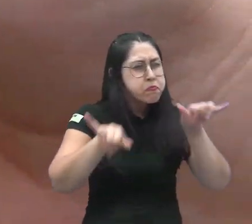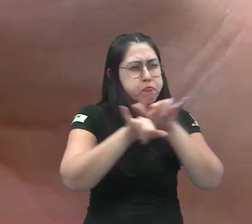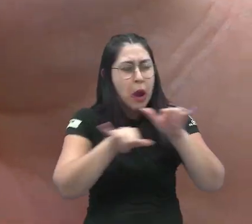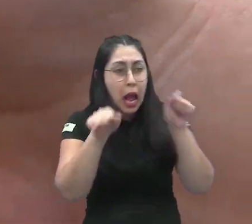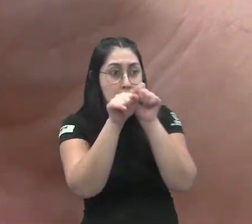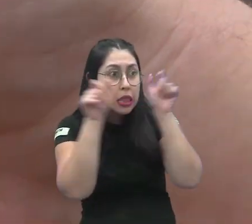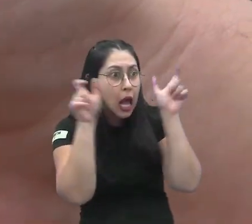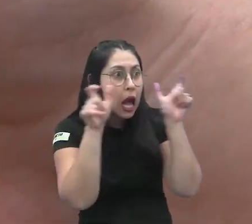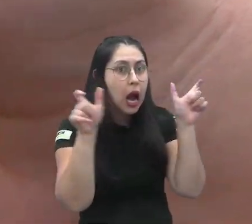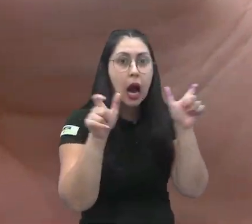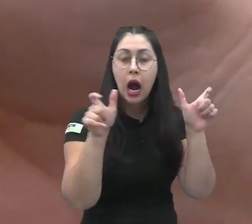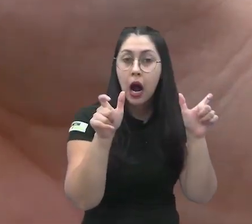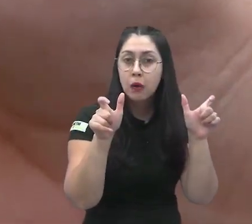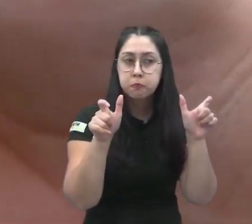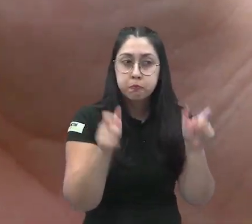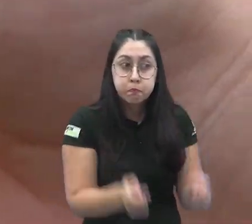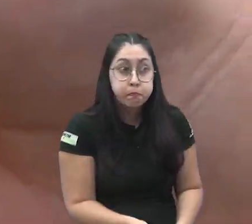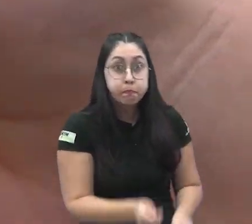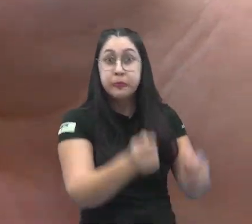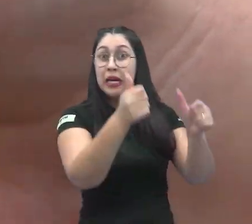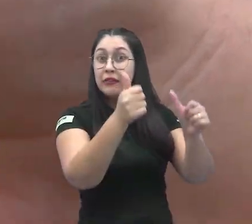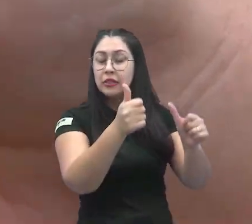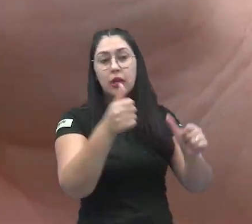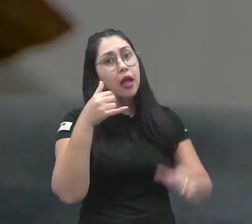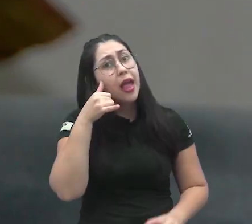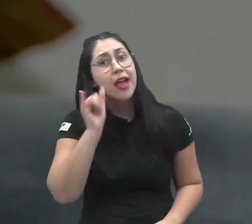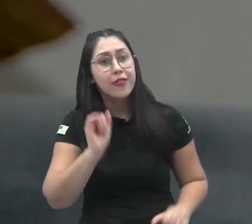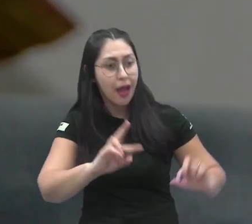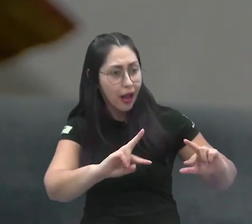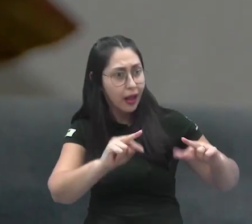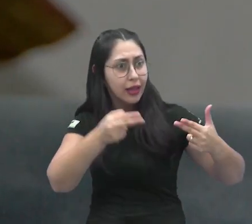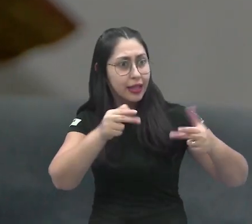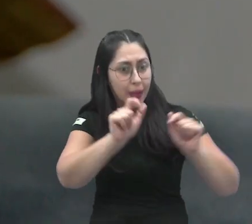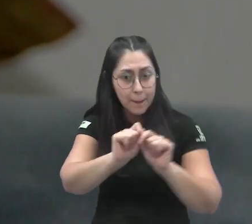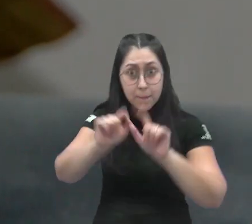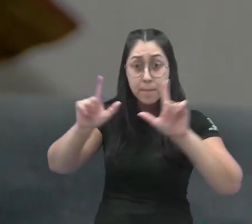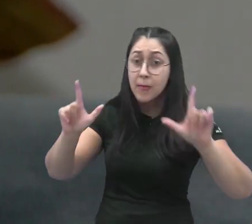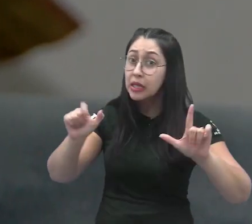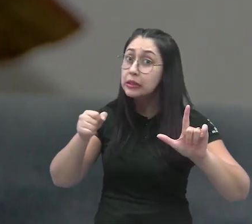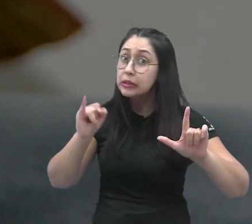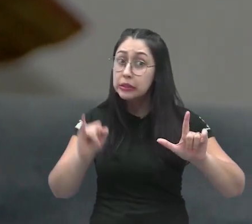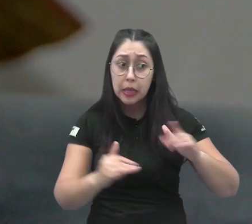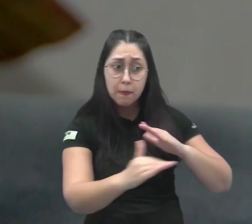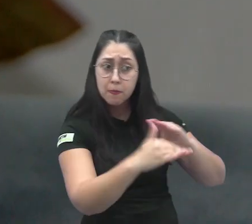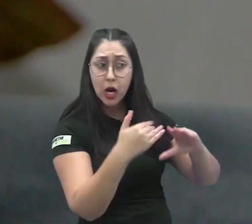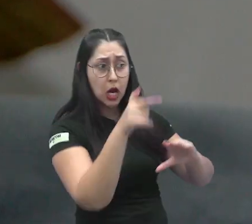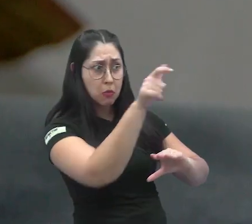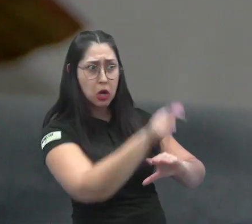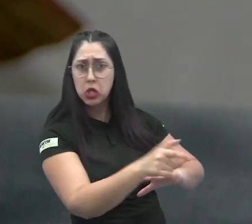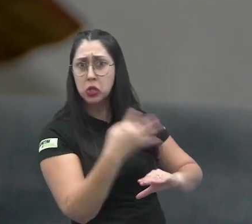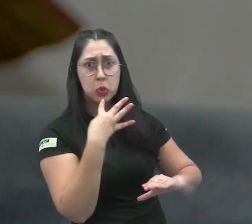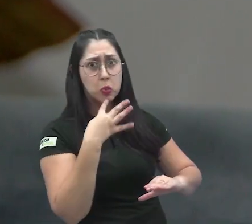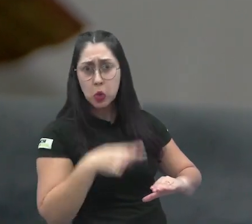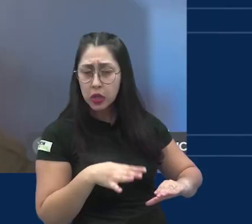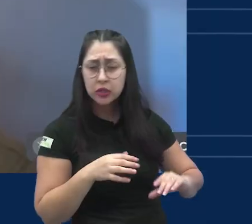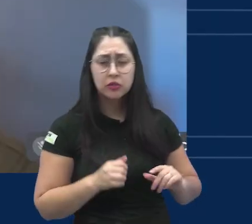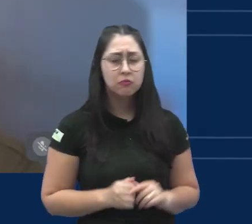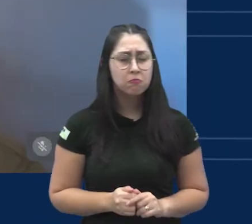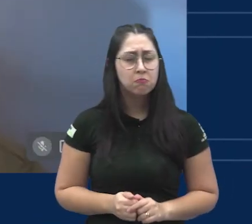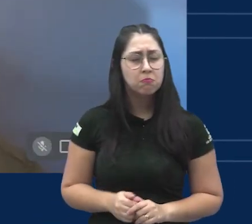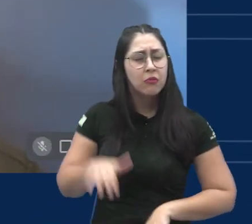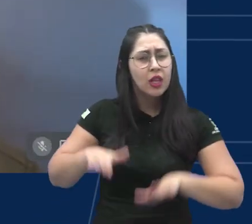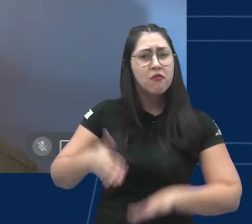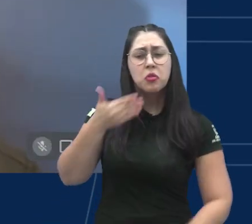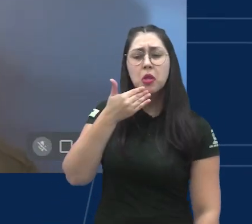com propagandas muito chamativas ou vantajosas e evitar clicar em links enviados por fontes desconhecidas.